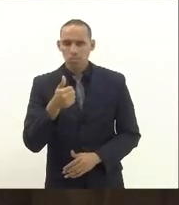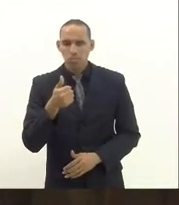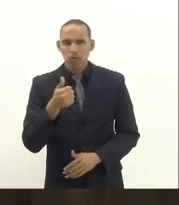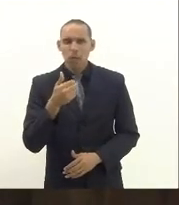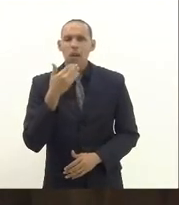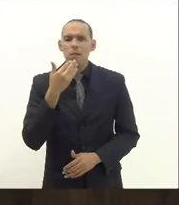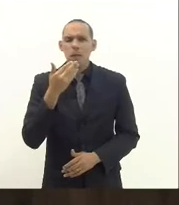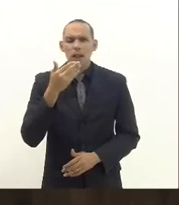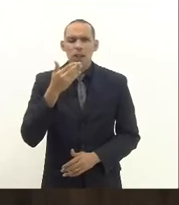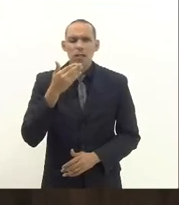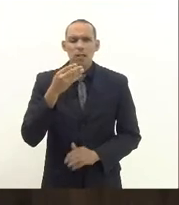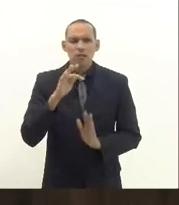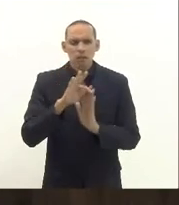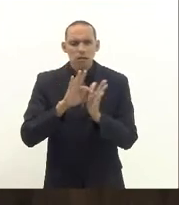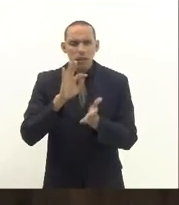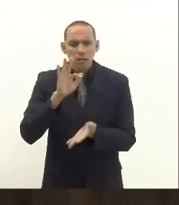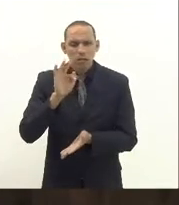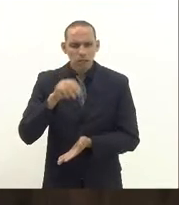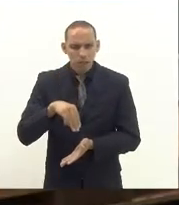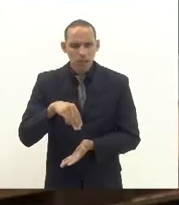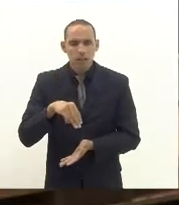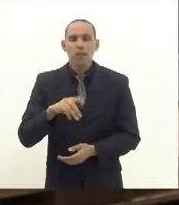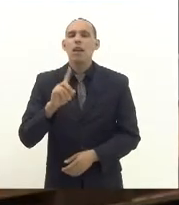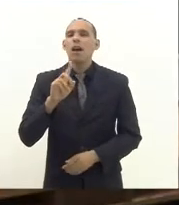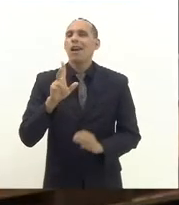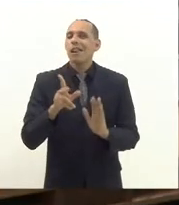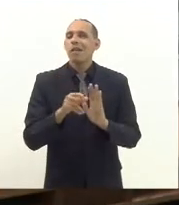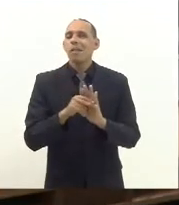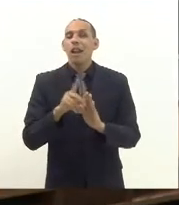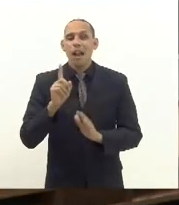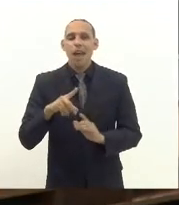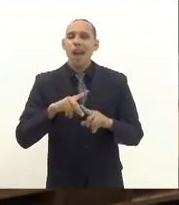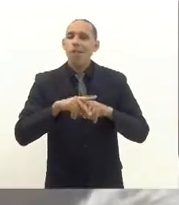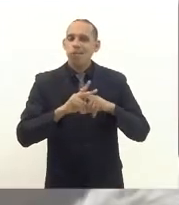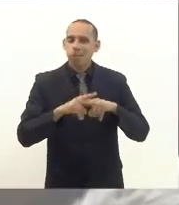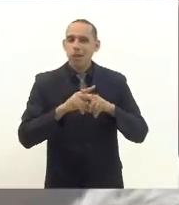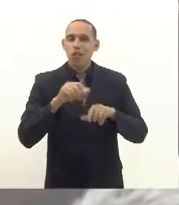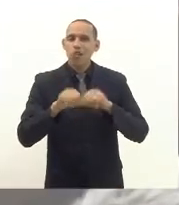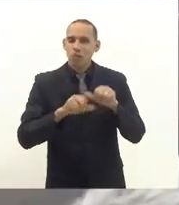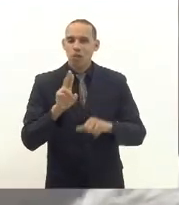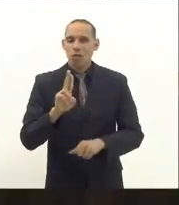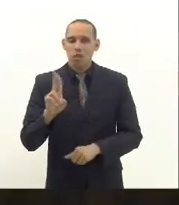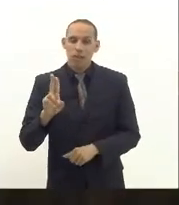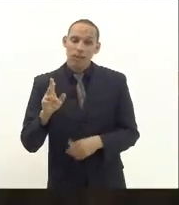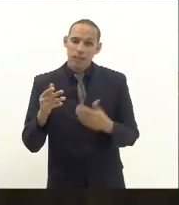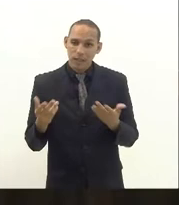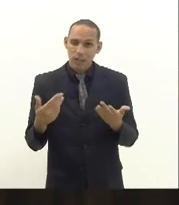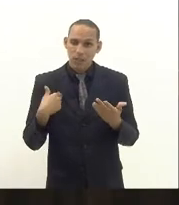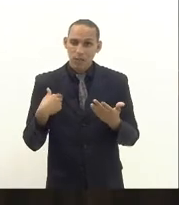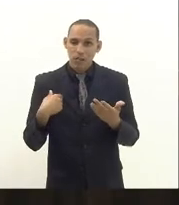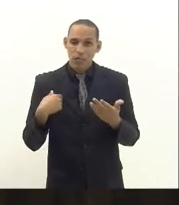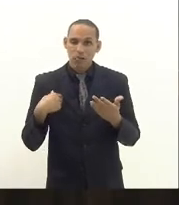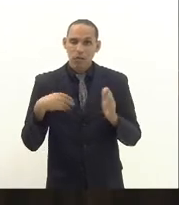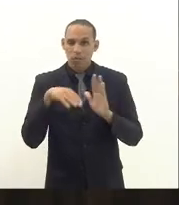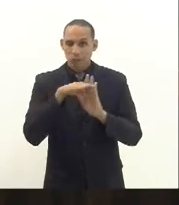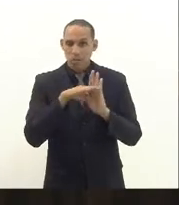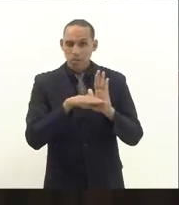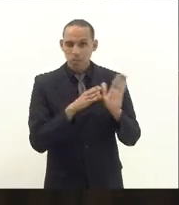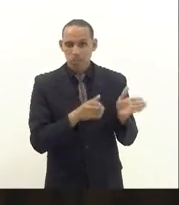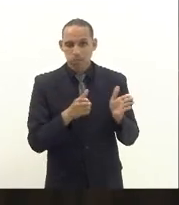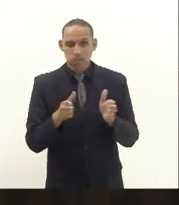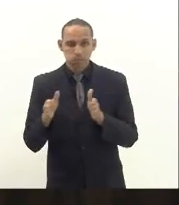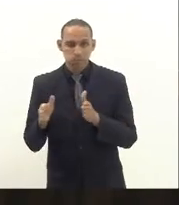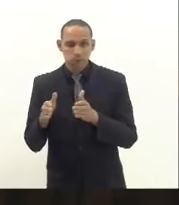Nacional não as emendas era para inclusive uma das correções para trocar o nome que Eu puxava para vários da ordem vou